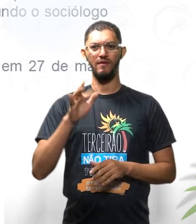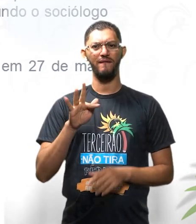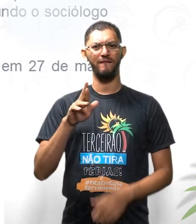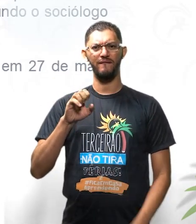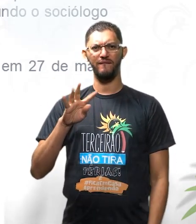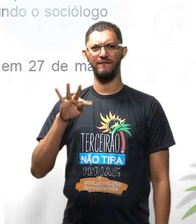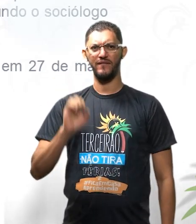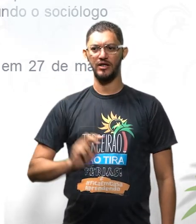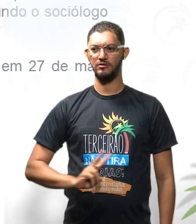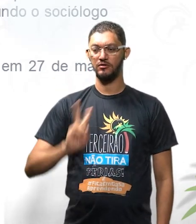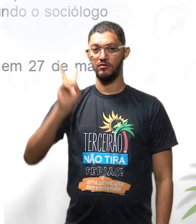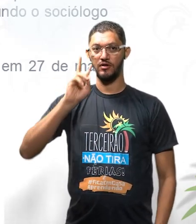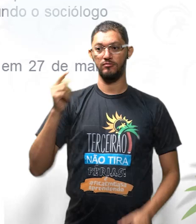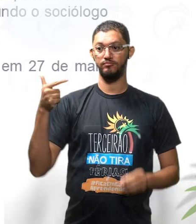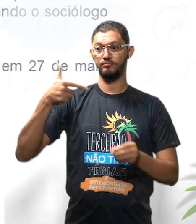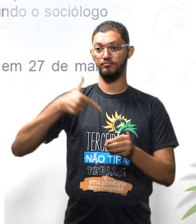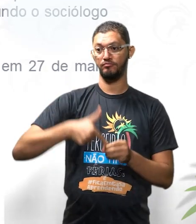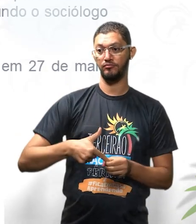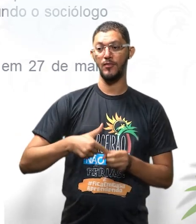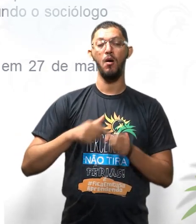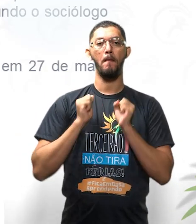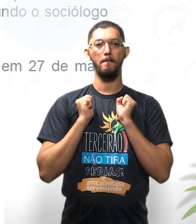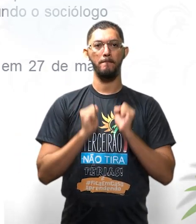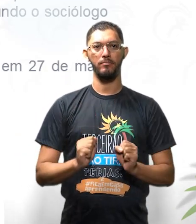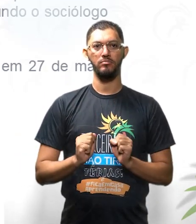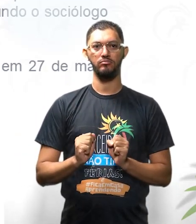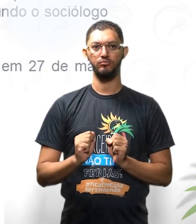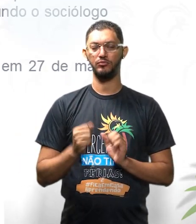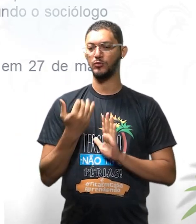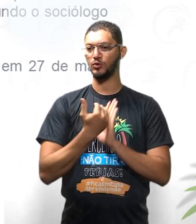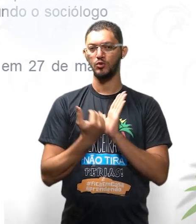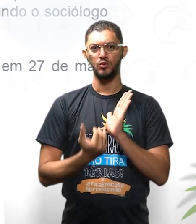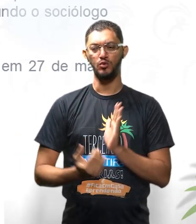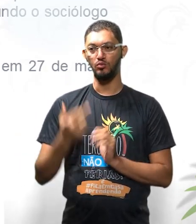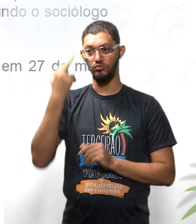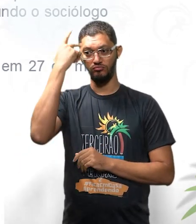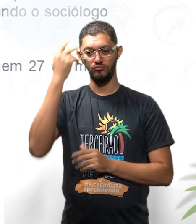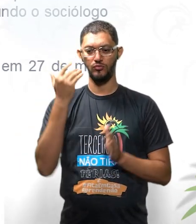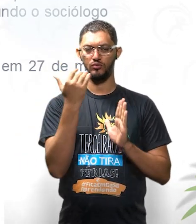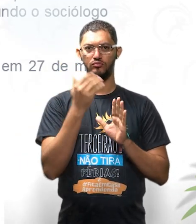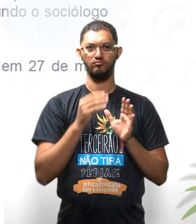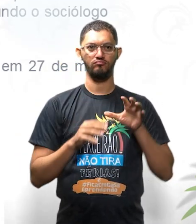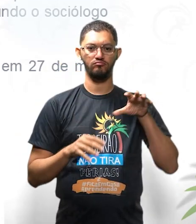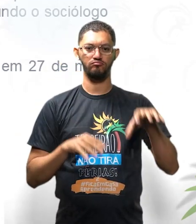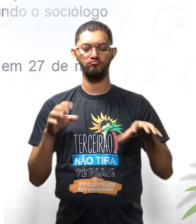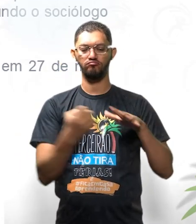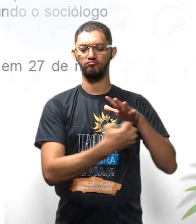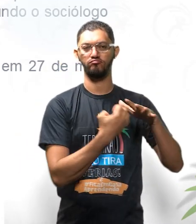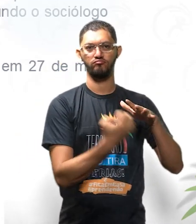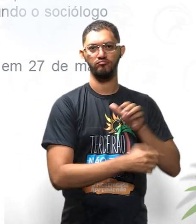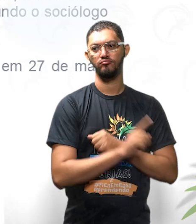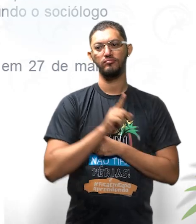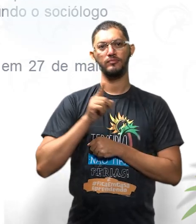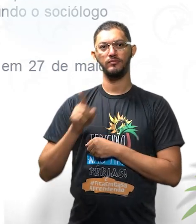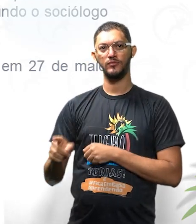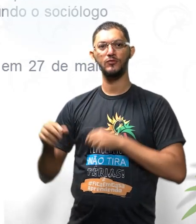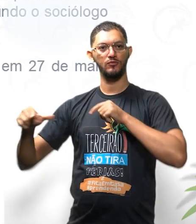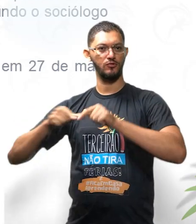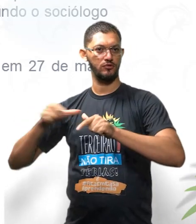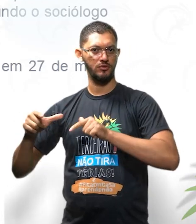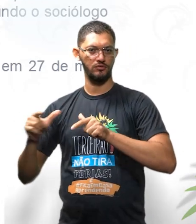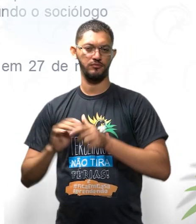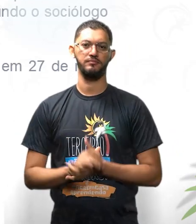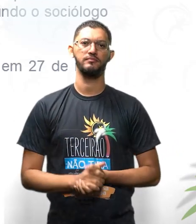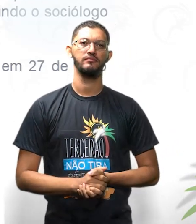valores dos combustíveis podem facilmente se tornar pauta comum das duas partes, tanto das empresas quanto dos